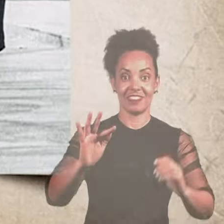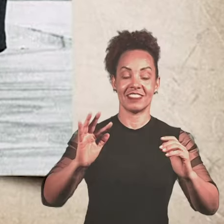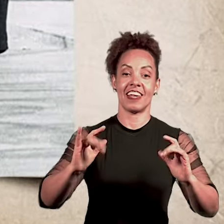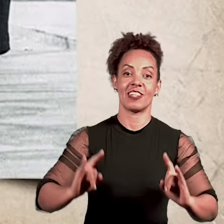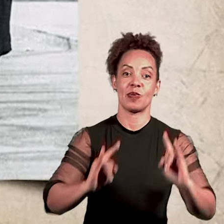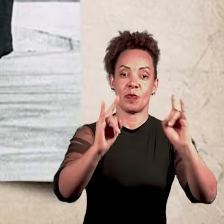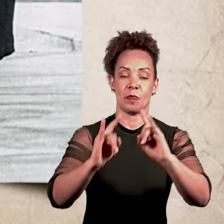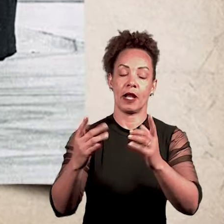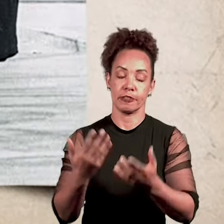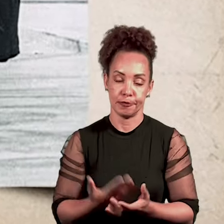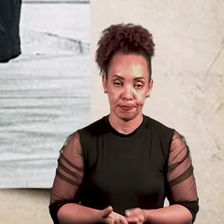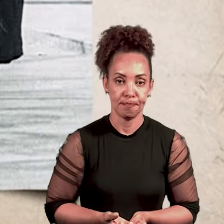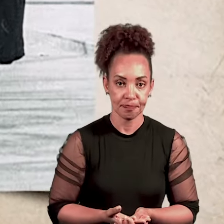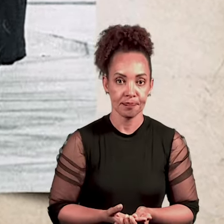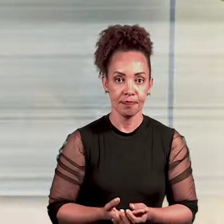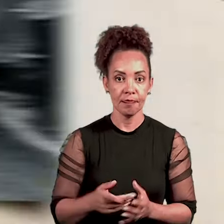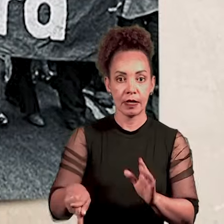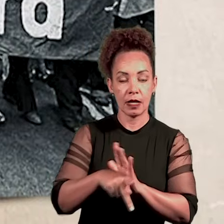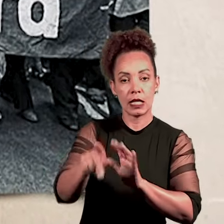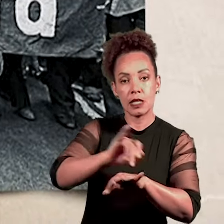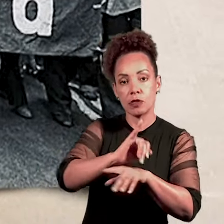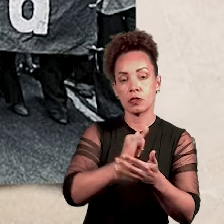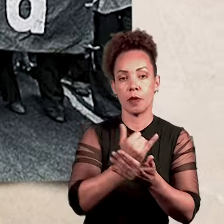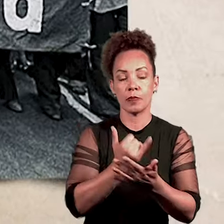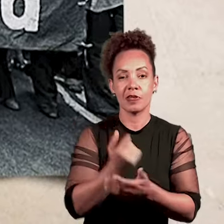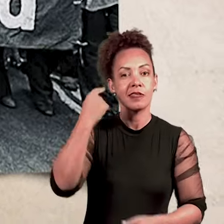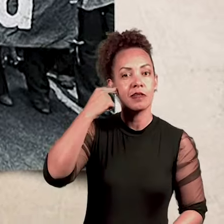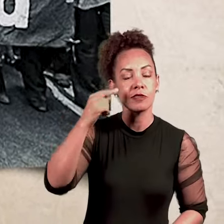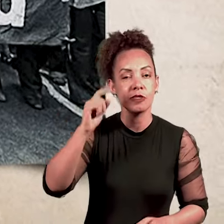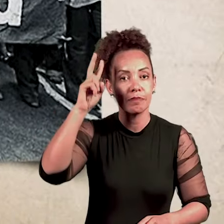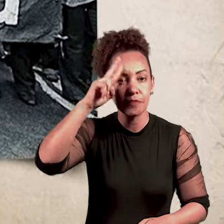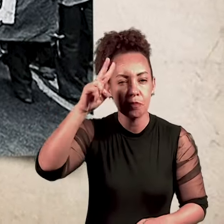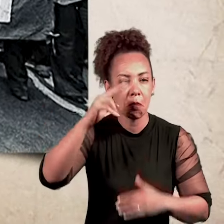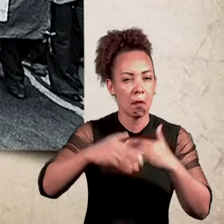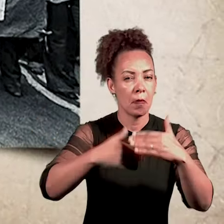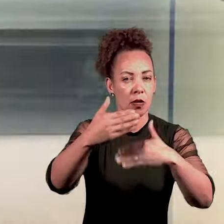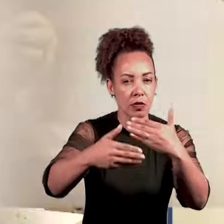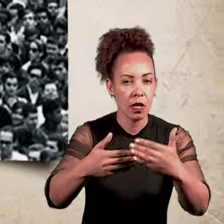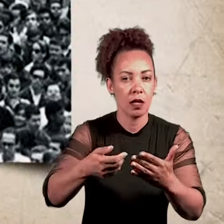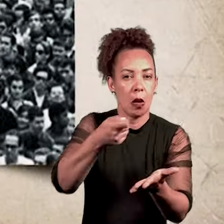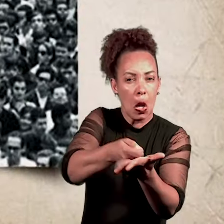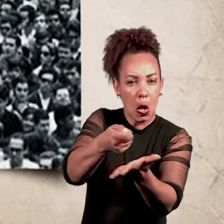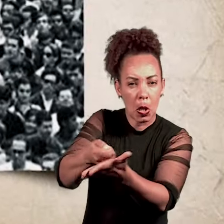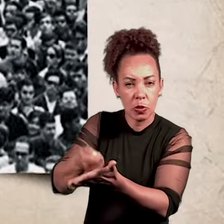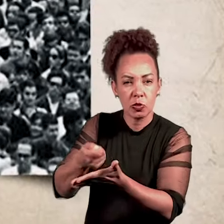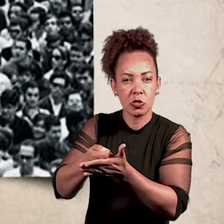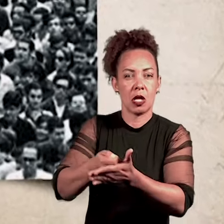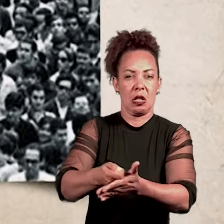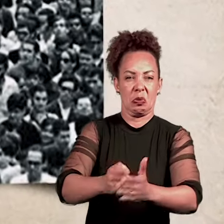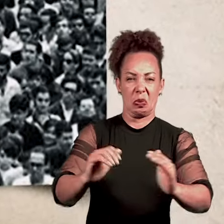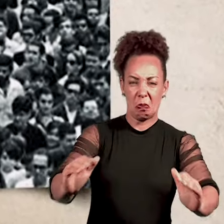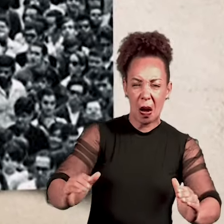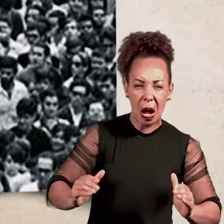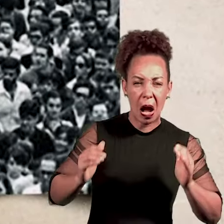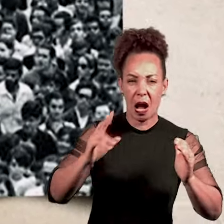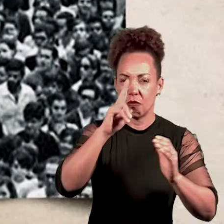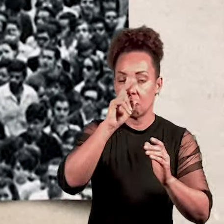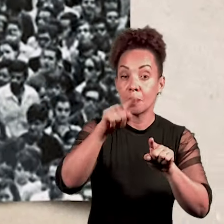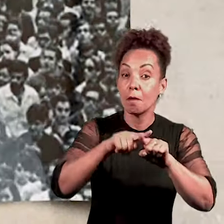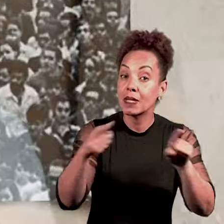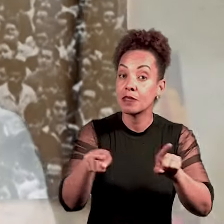Que a ditadura estava ainda em pleno auge, mas existia já um movimento social nas ruas,